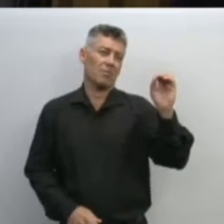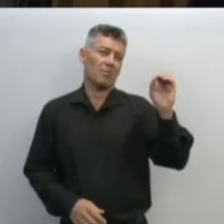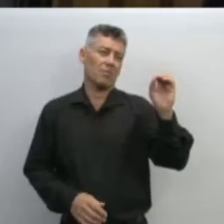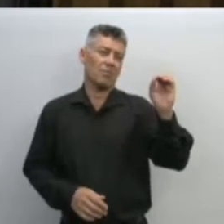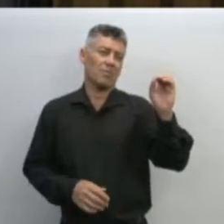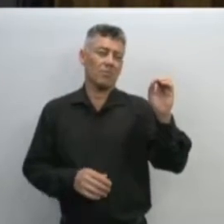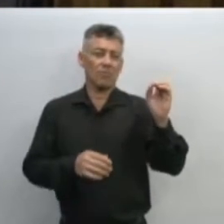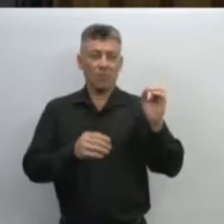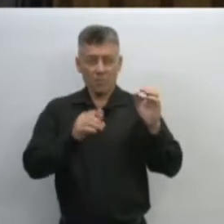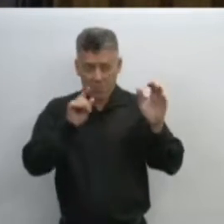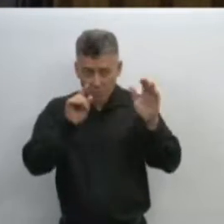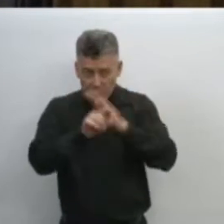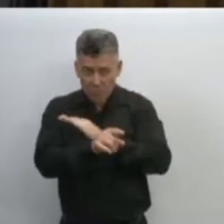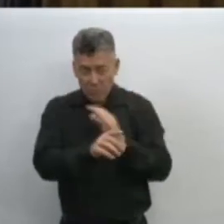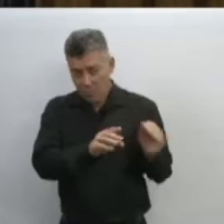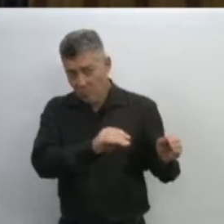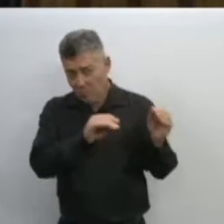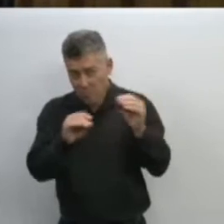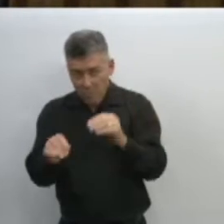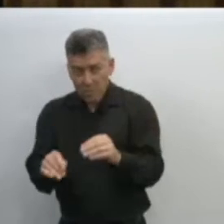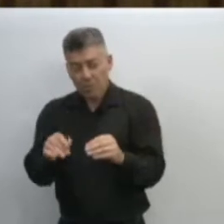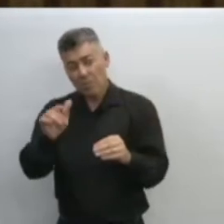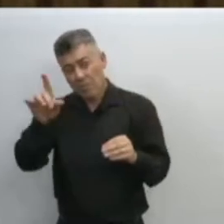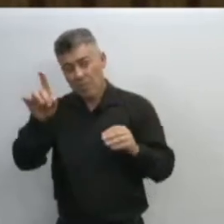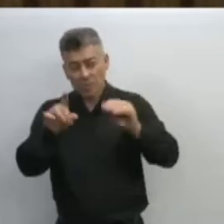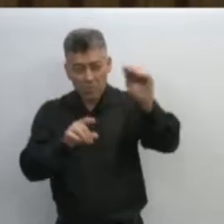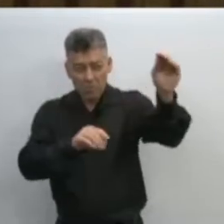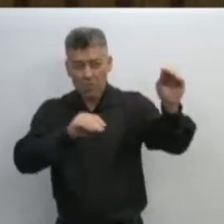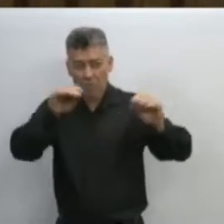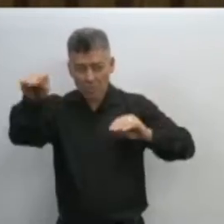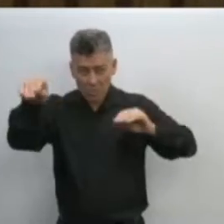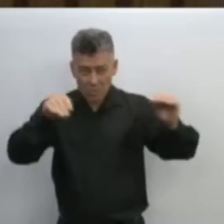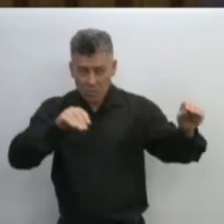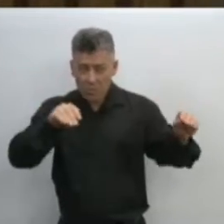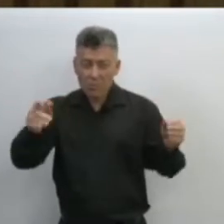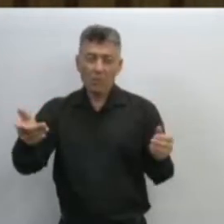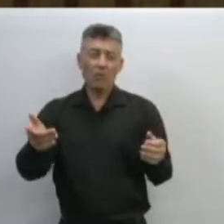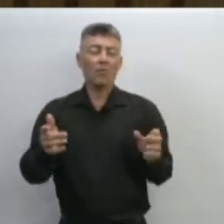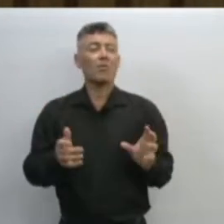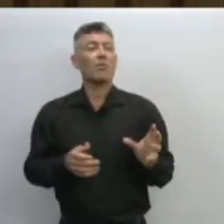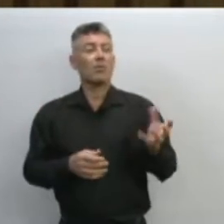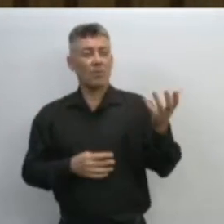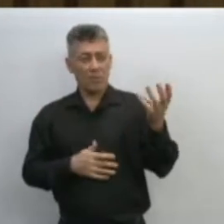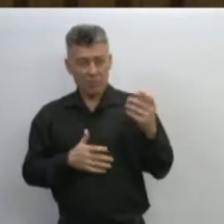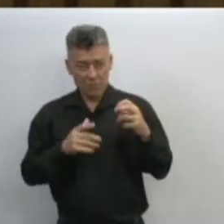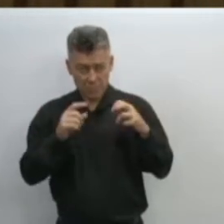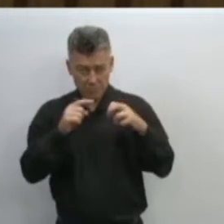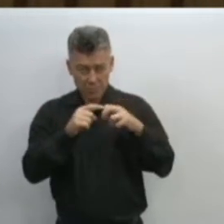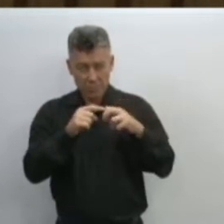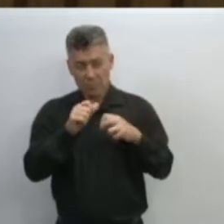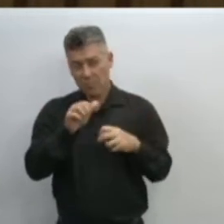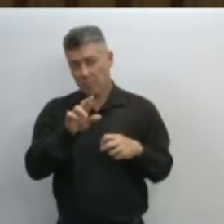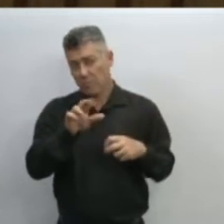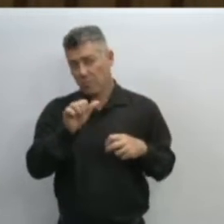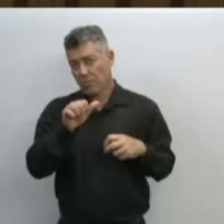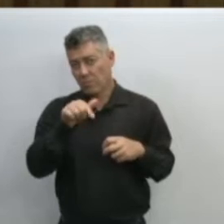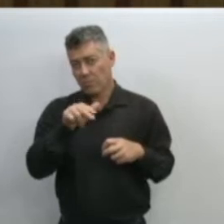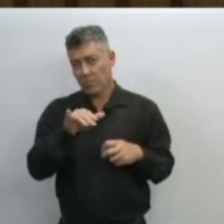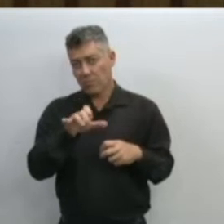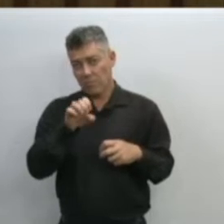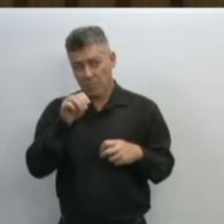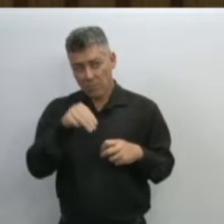tenham que ser deslocadas para outras unidades, recorrendo à maternidade Araquém, às vezes o Santa